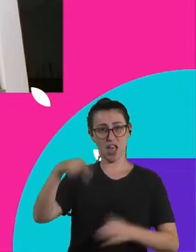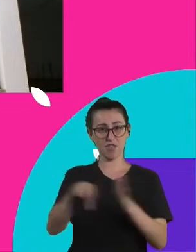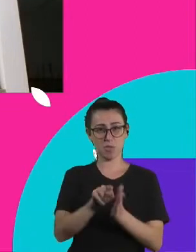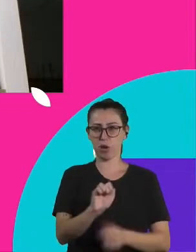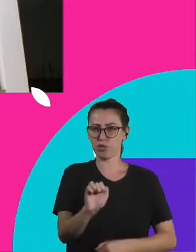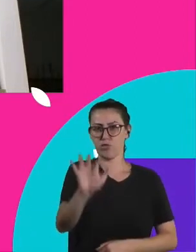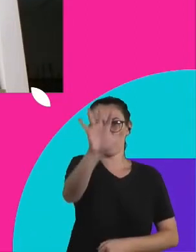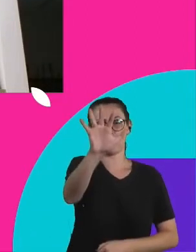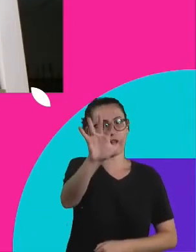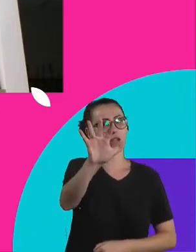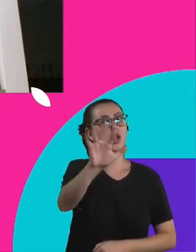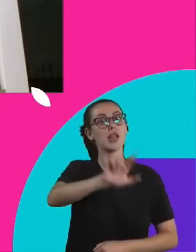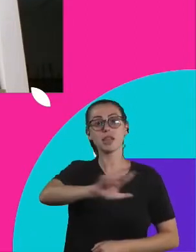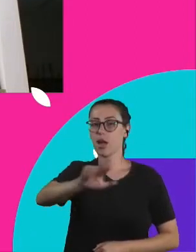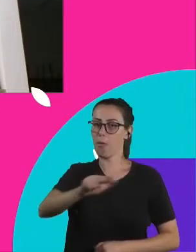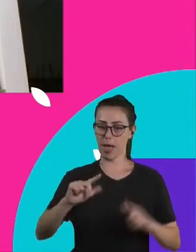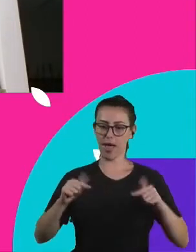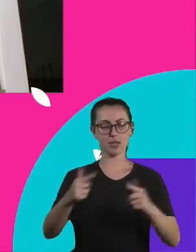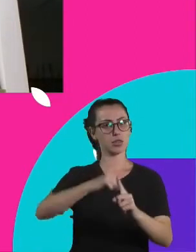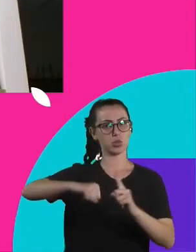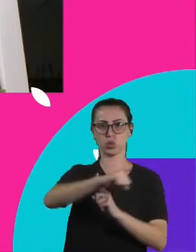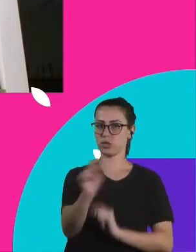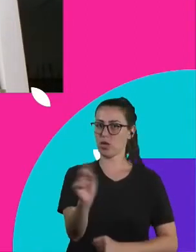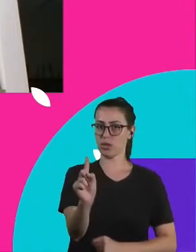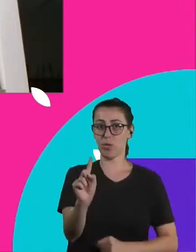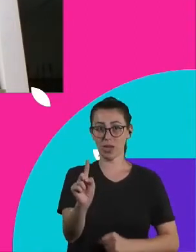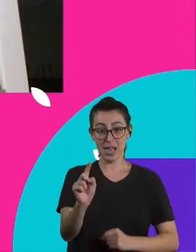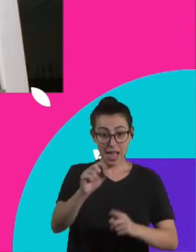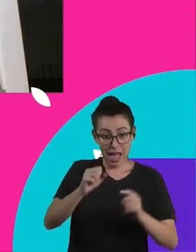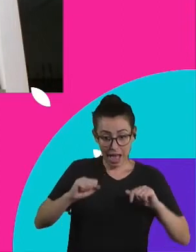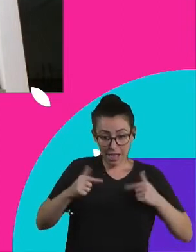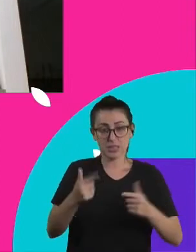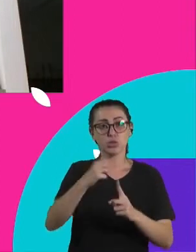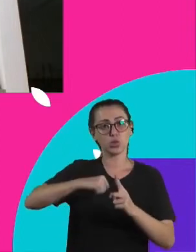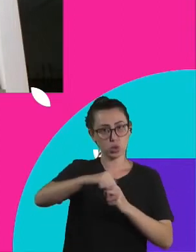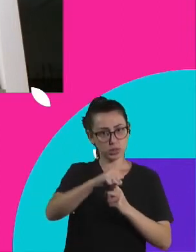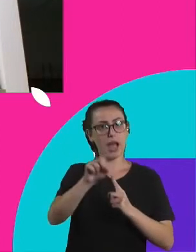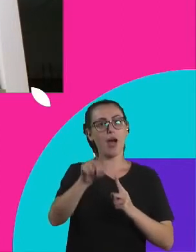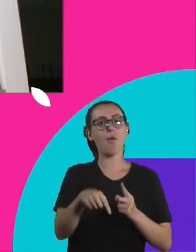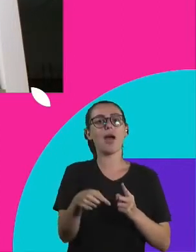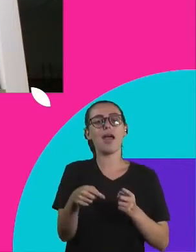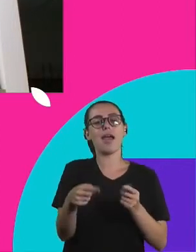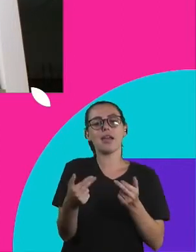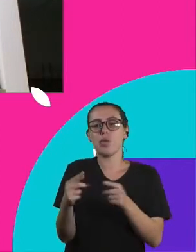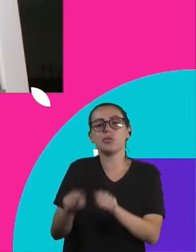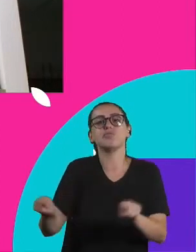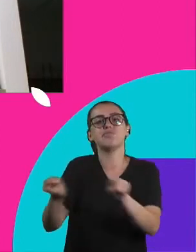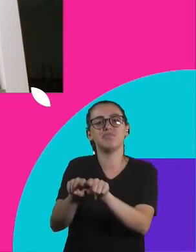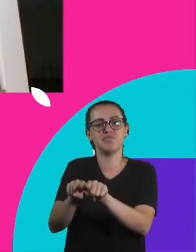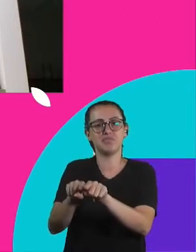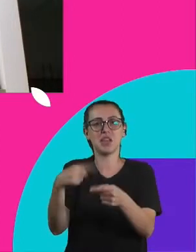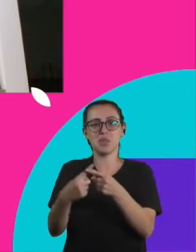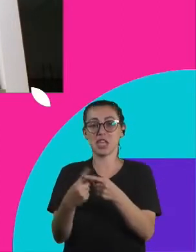de social não é verdade. Então seja sócio dele, porque parte desse dinheiro vai ficar. Do contrário, você vai ser um milionário que mora num